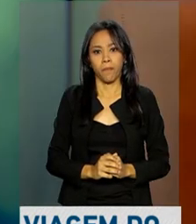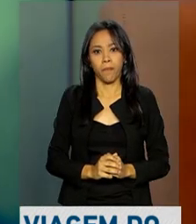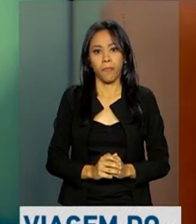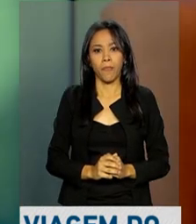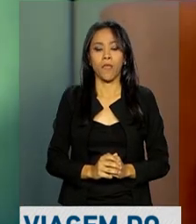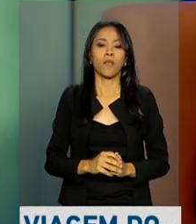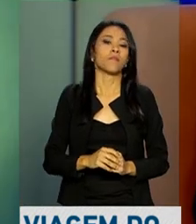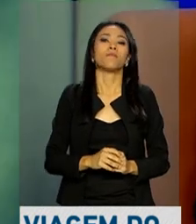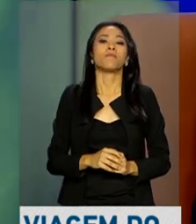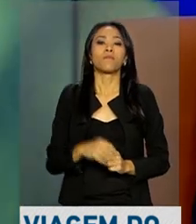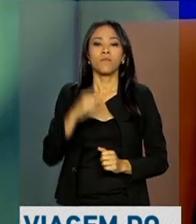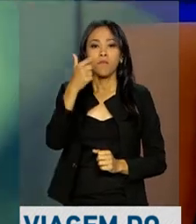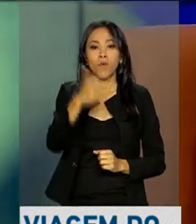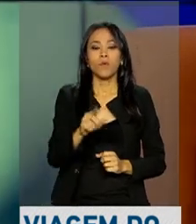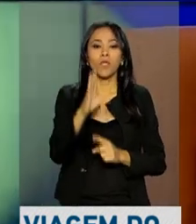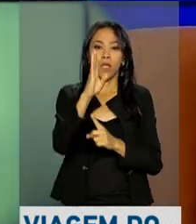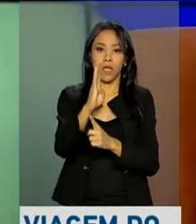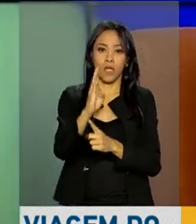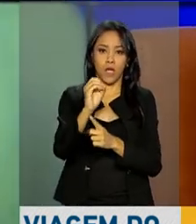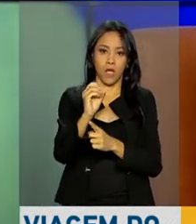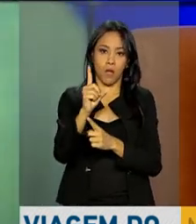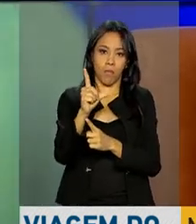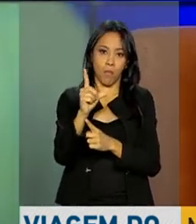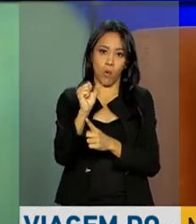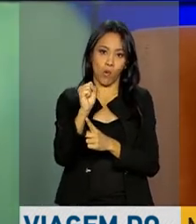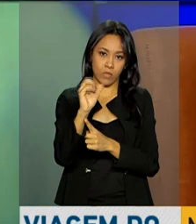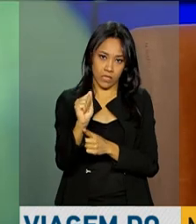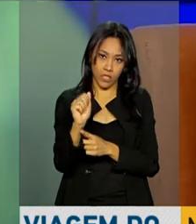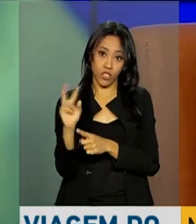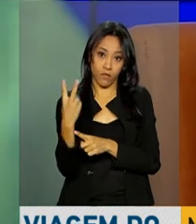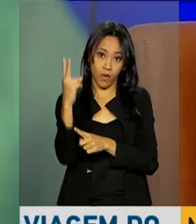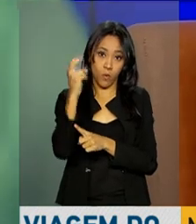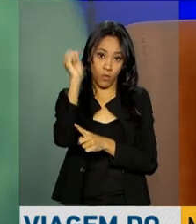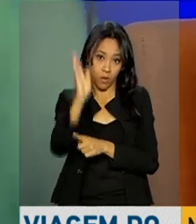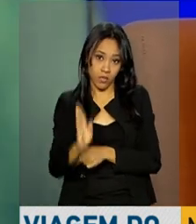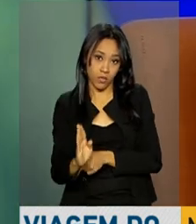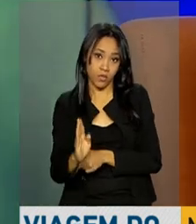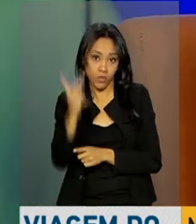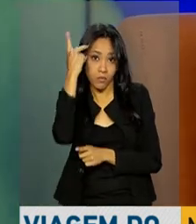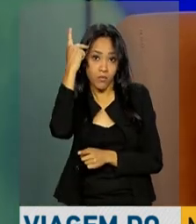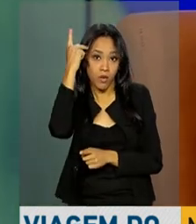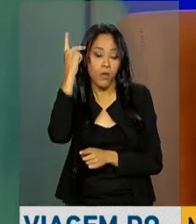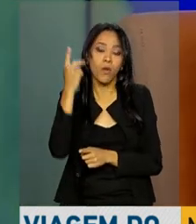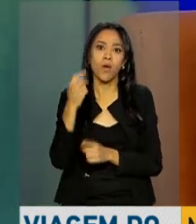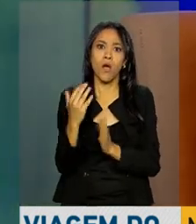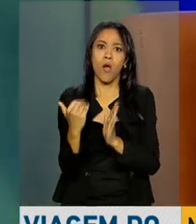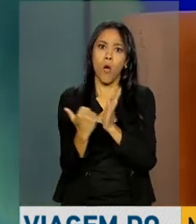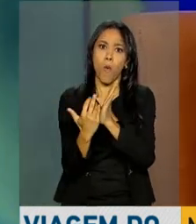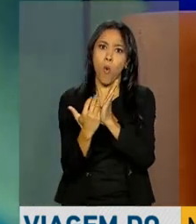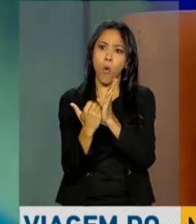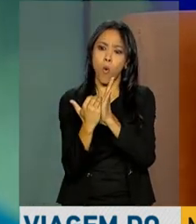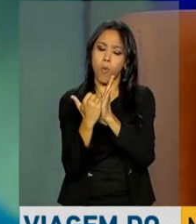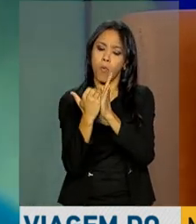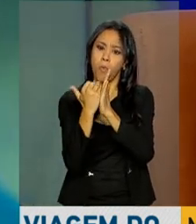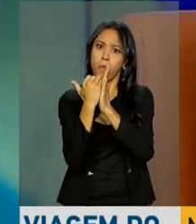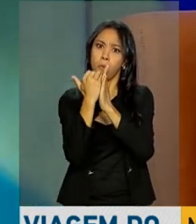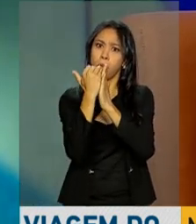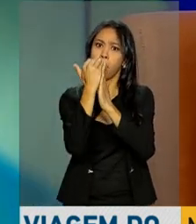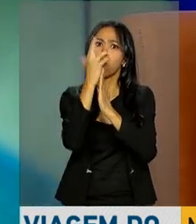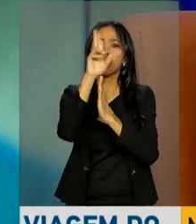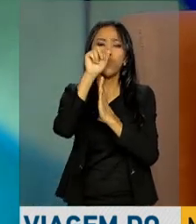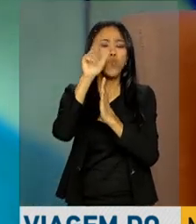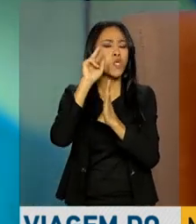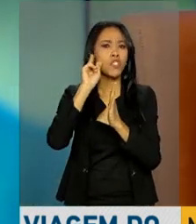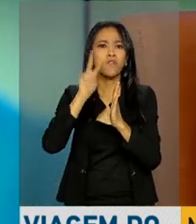A Bolsa de Valores no Brasil, em São Paulo especialmente, atingiu os maiores níveis jamais vistos desde que